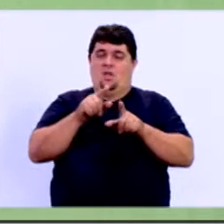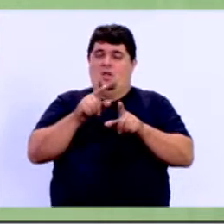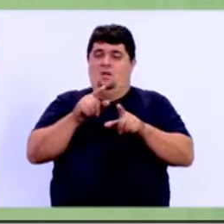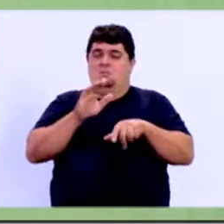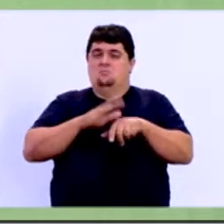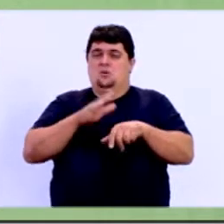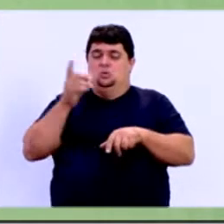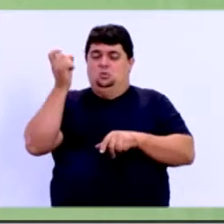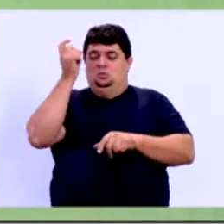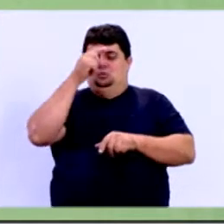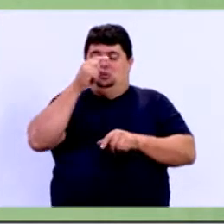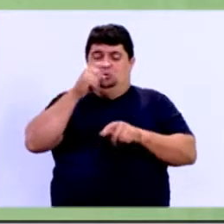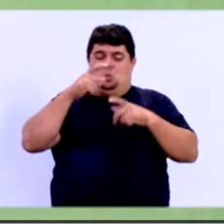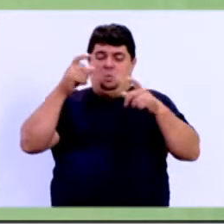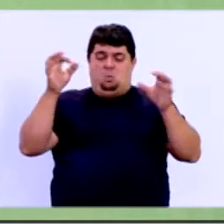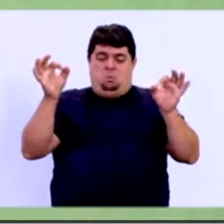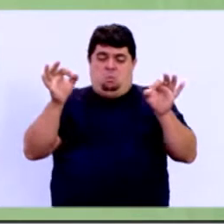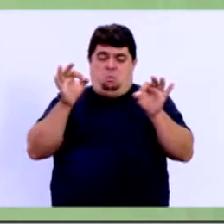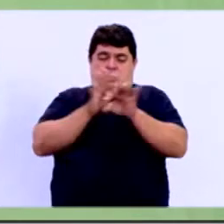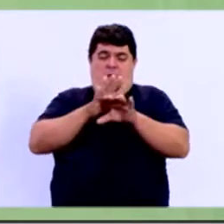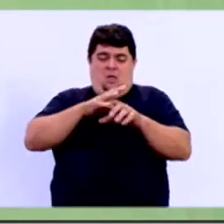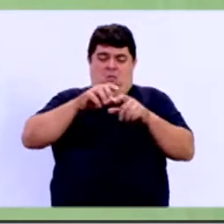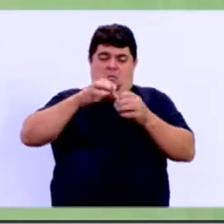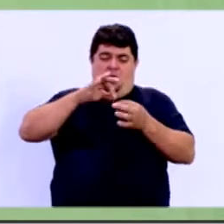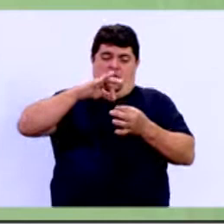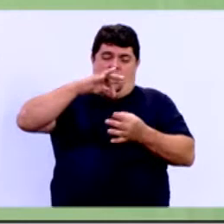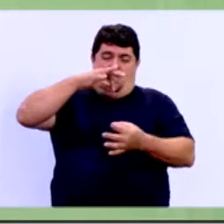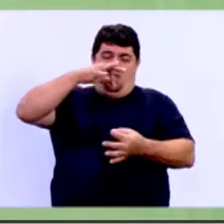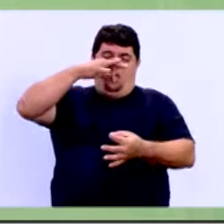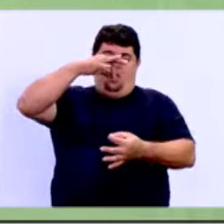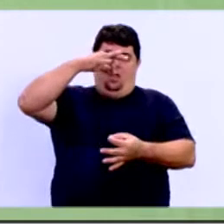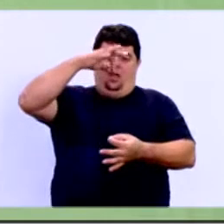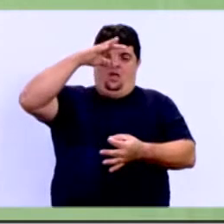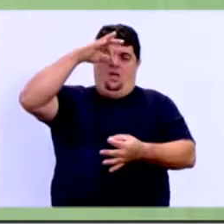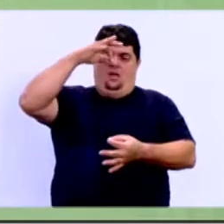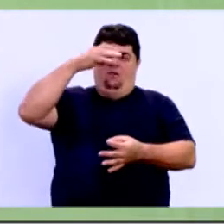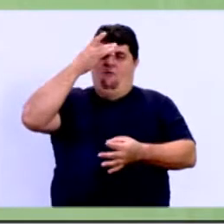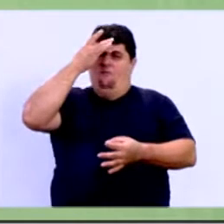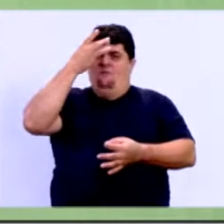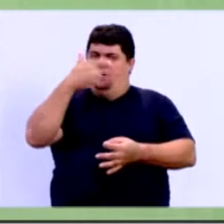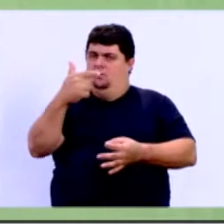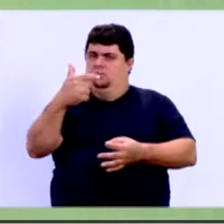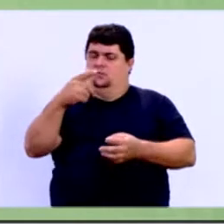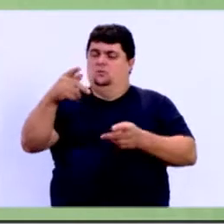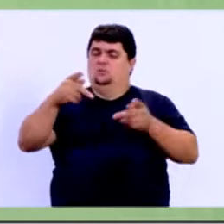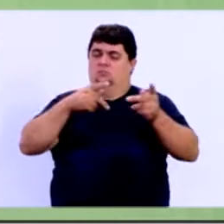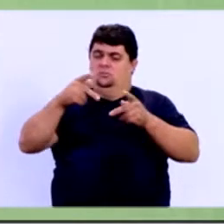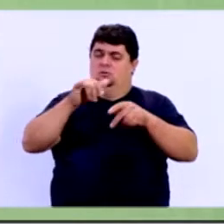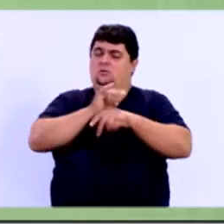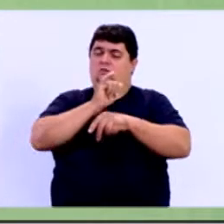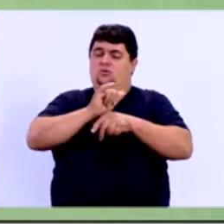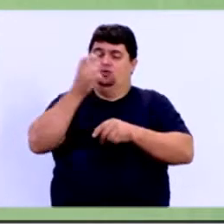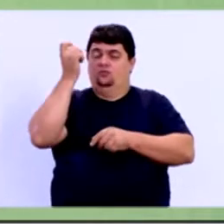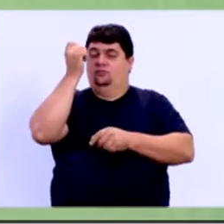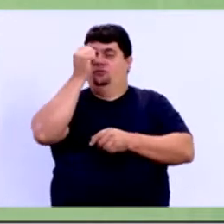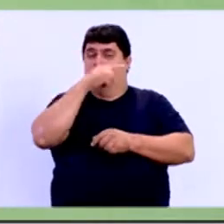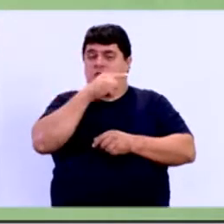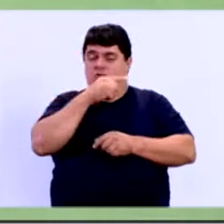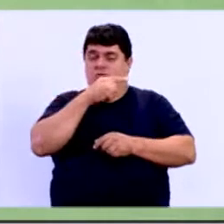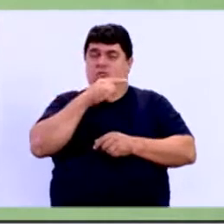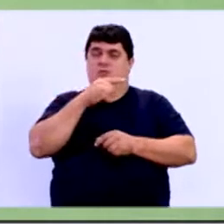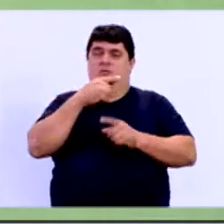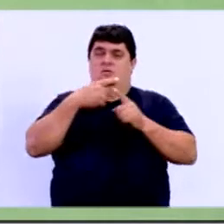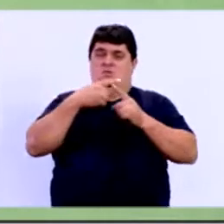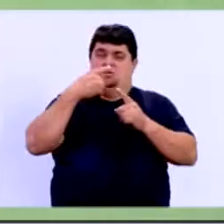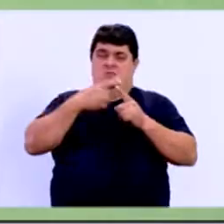mais complexo que existe. Caro aluno, é muito difícil fazer um planejamento estratégico. É por isso que